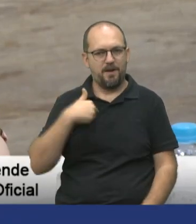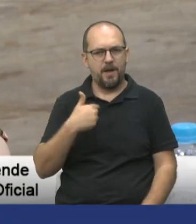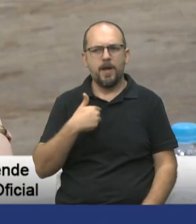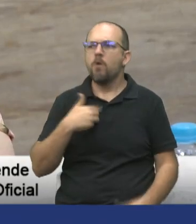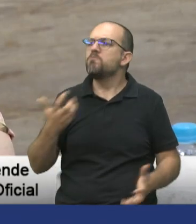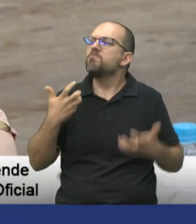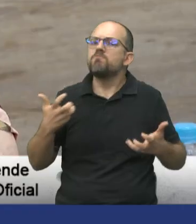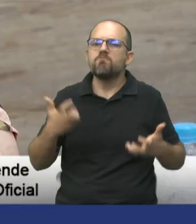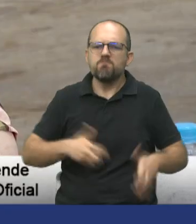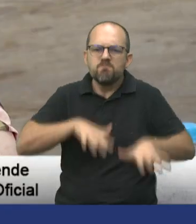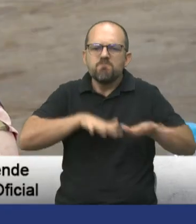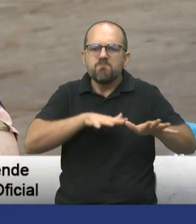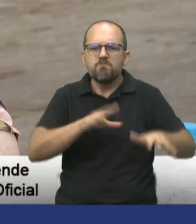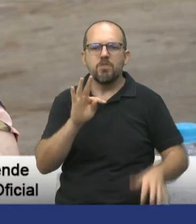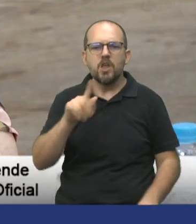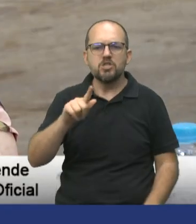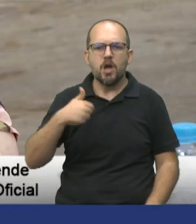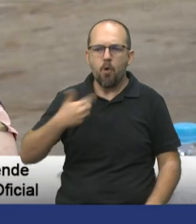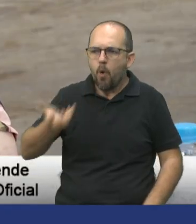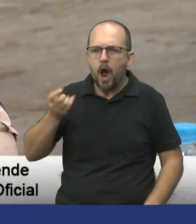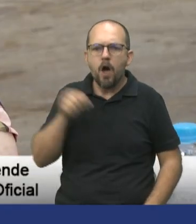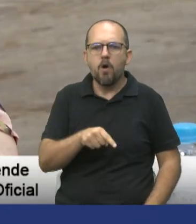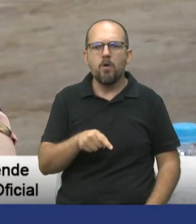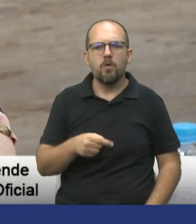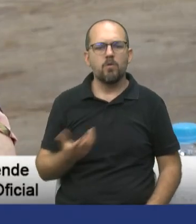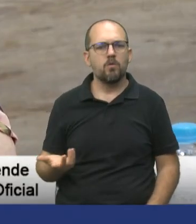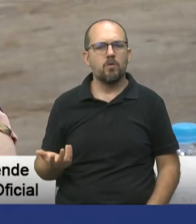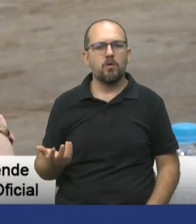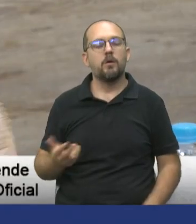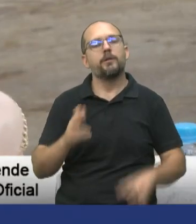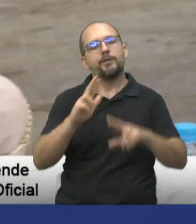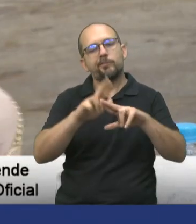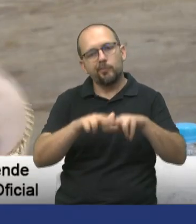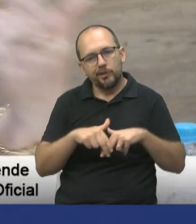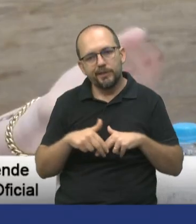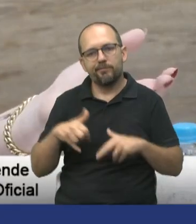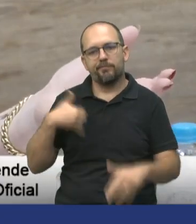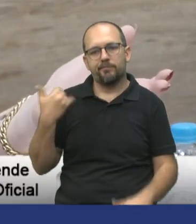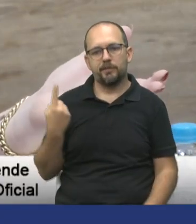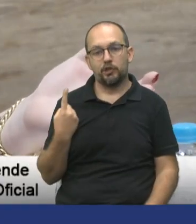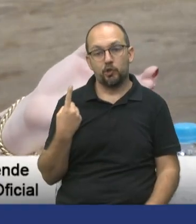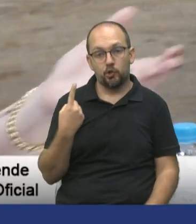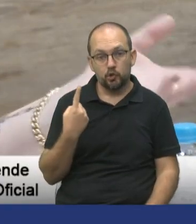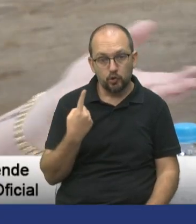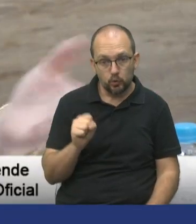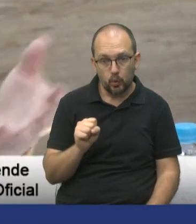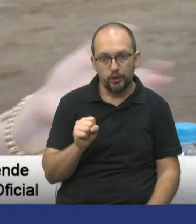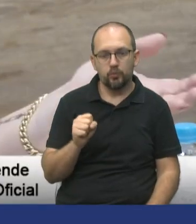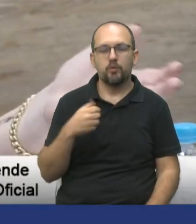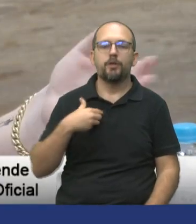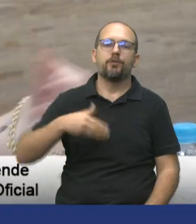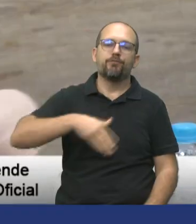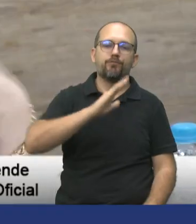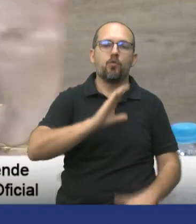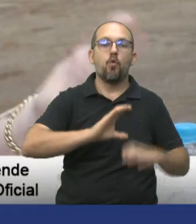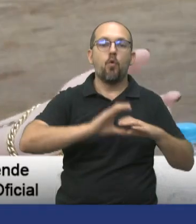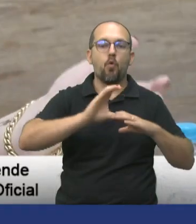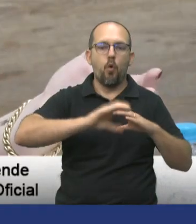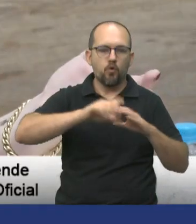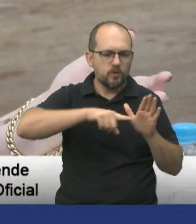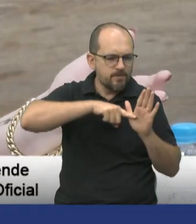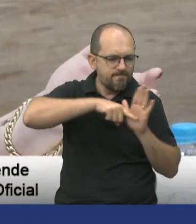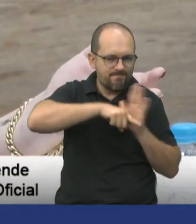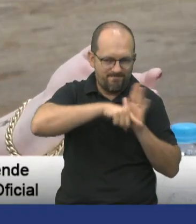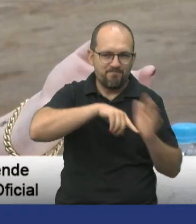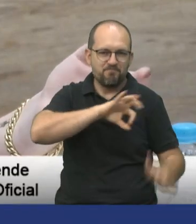poder fazer o tiro de guerra. E por conta disso, com 18 anos, eu fui fazer concurso para ser investigadora de polícia